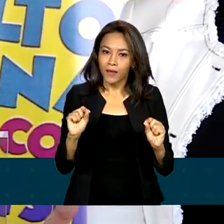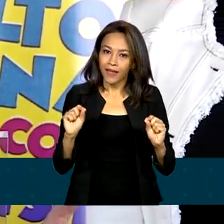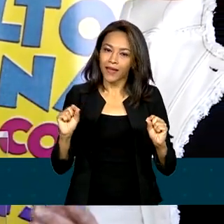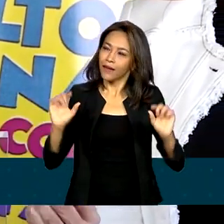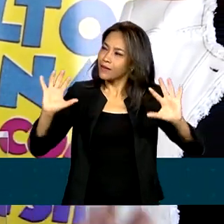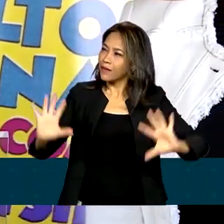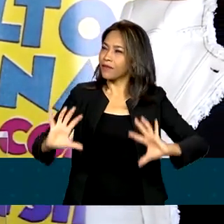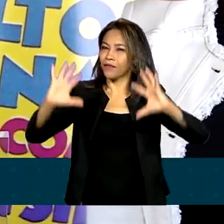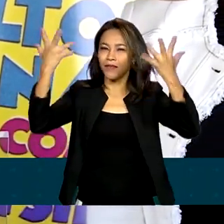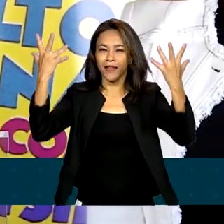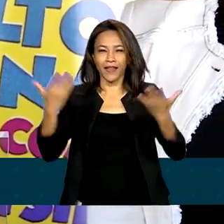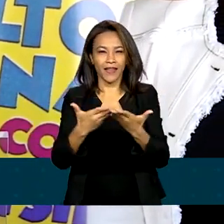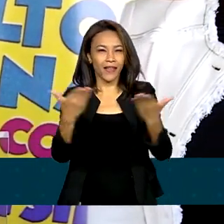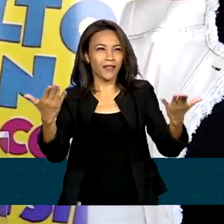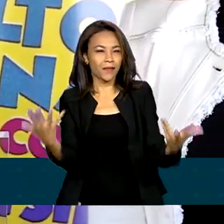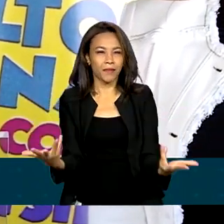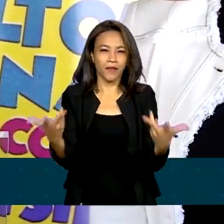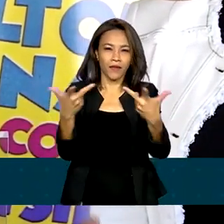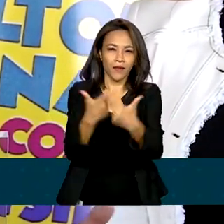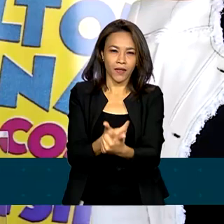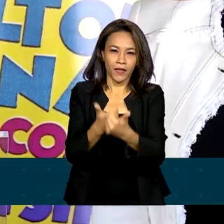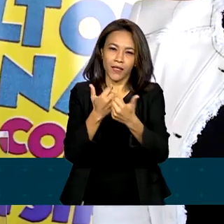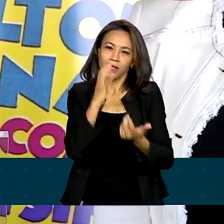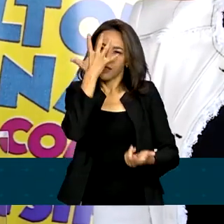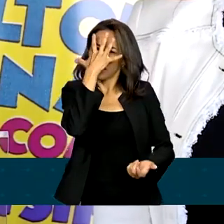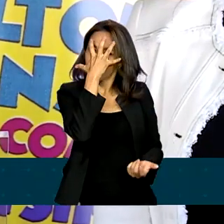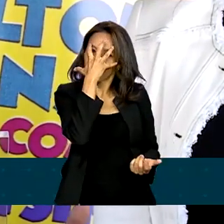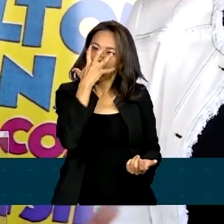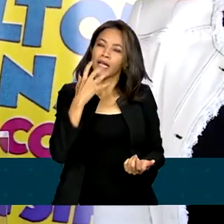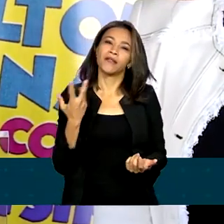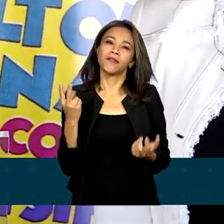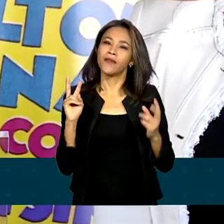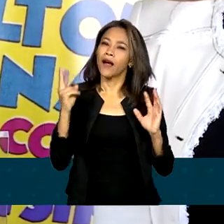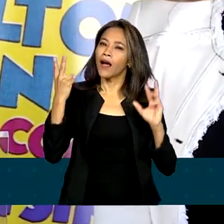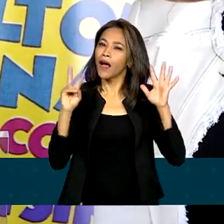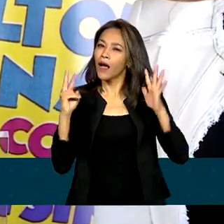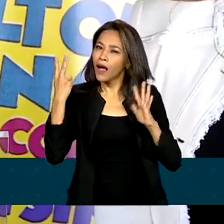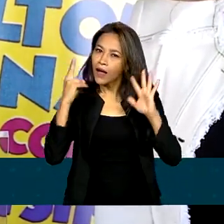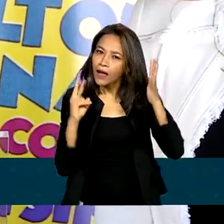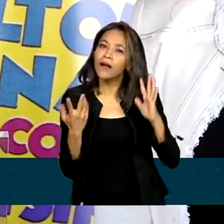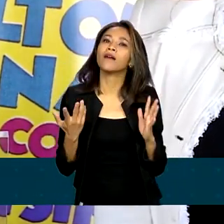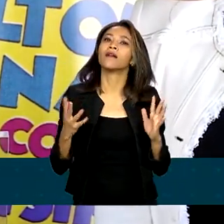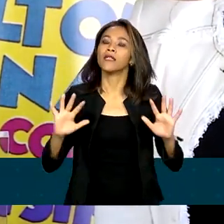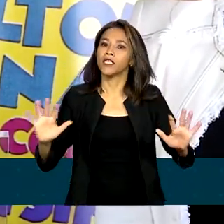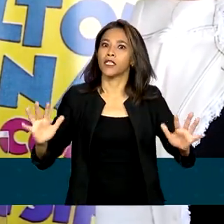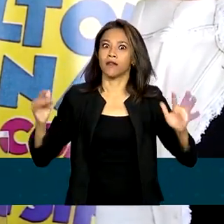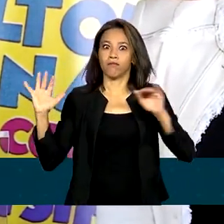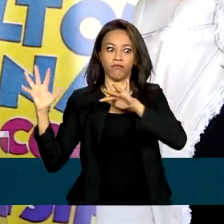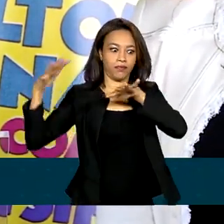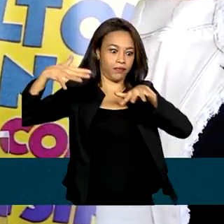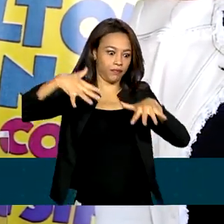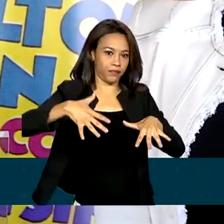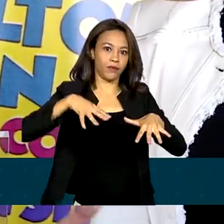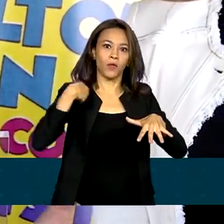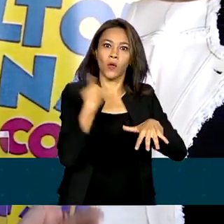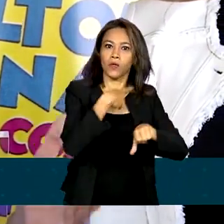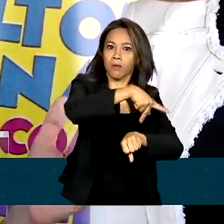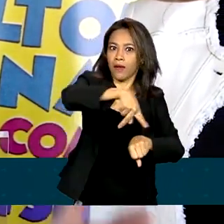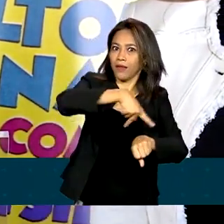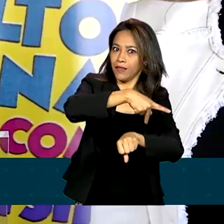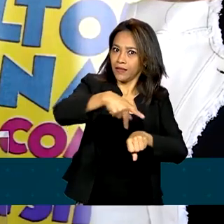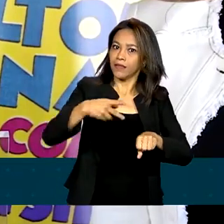essa festa popular maravilhosa, que é uma festa que tanto engrandece nosso país, mas, ao mesmo